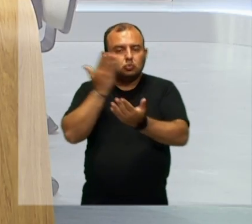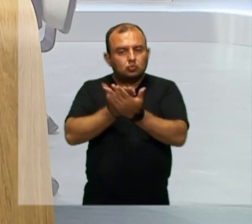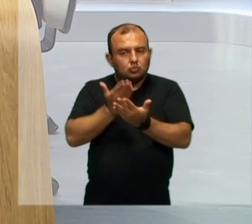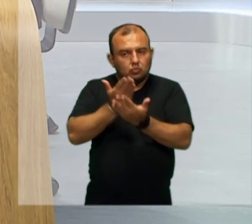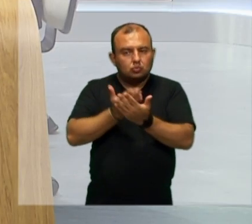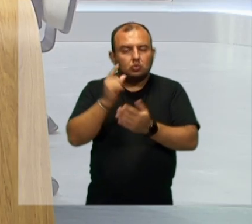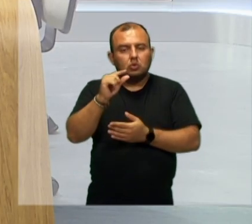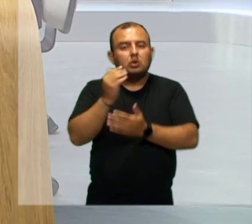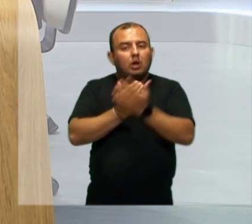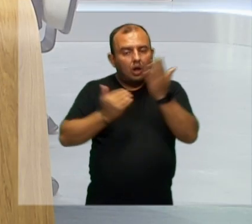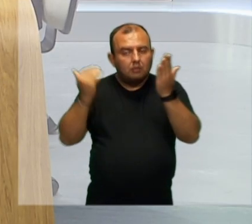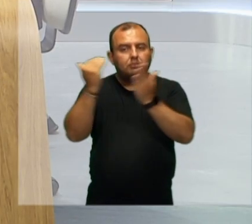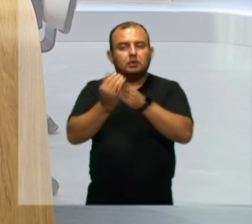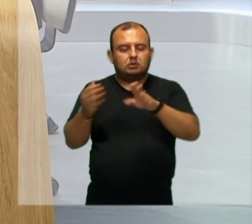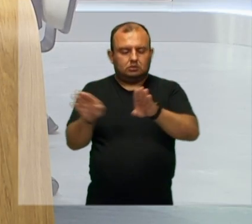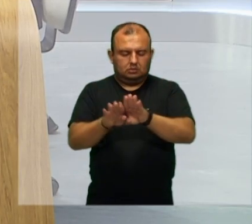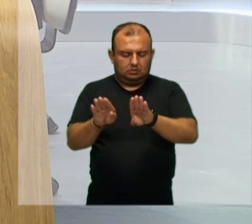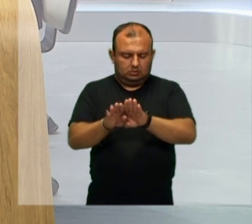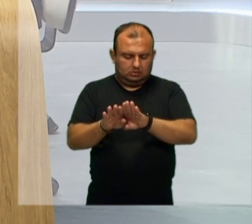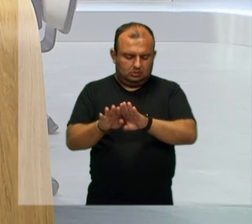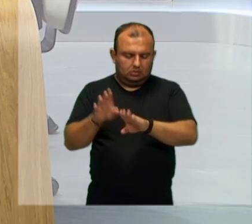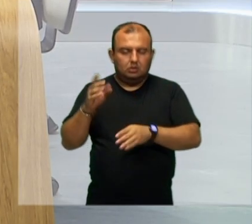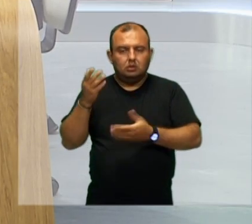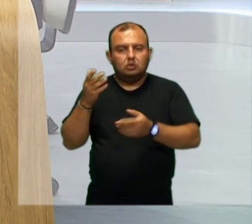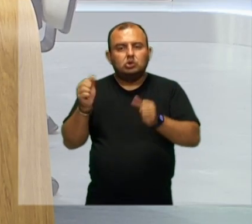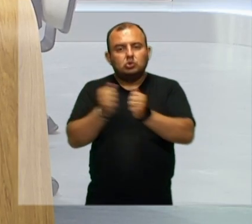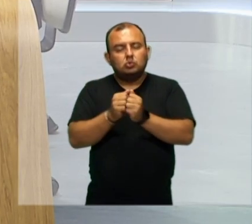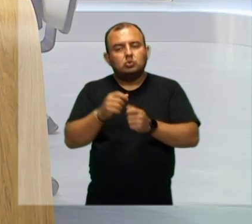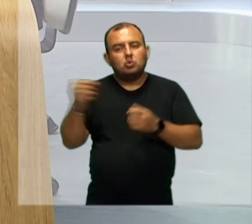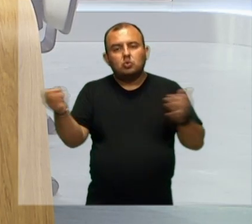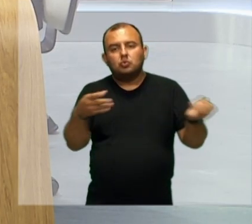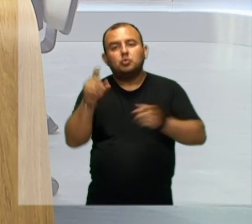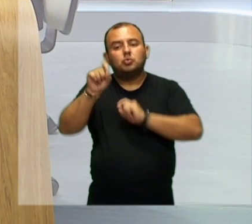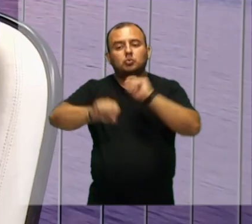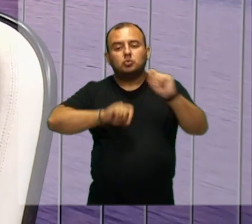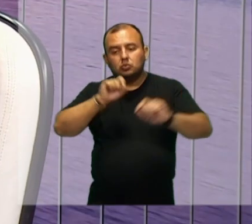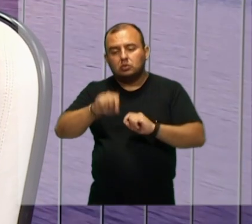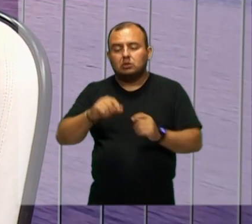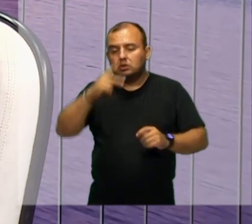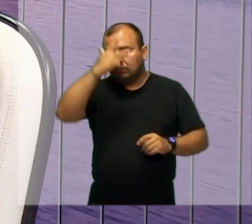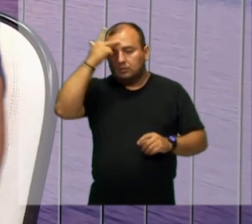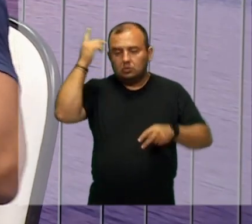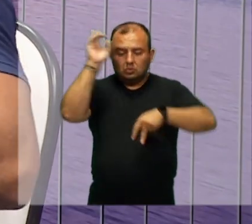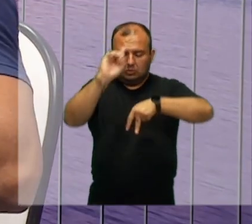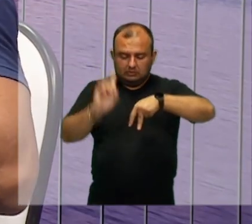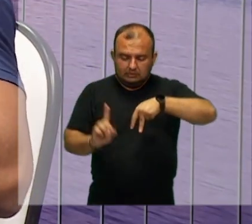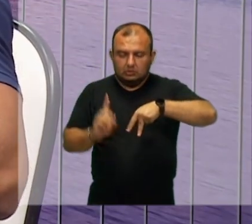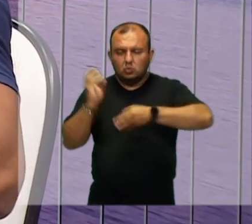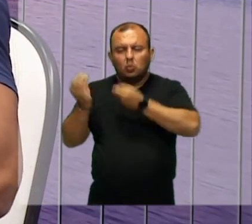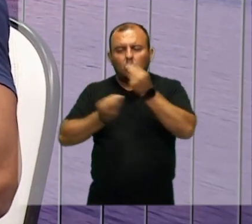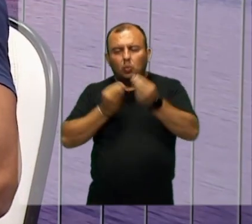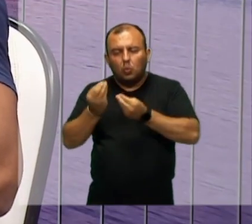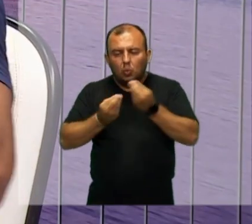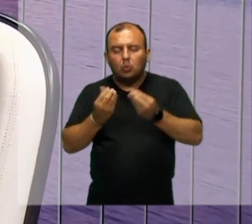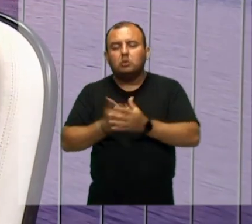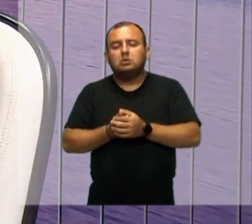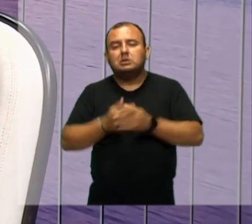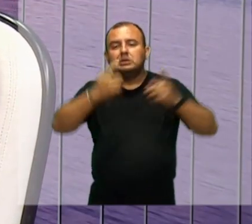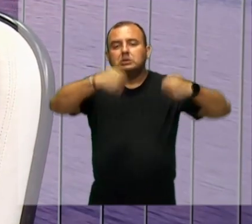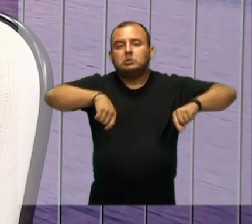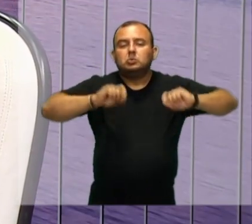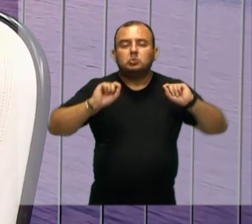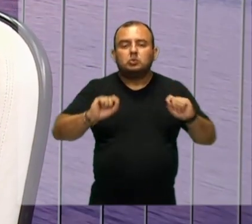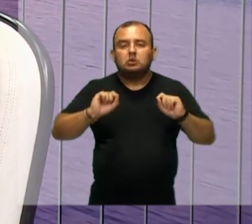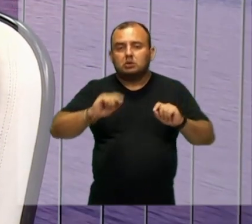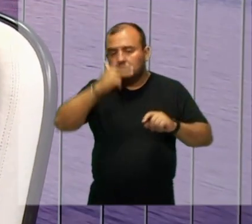cada vez mais, né? Se inteirando cada vez mais das novidades da pessoa com deficiência, das necessidades